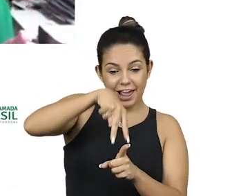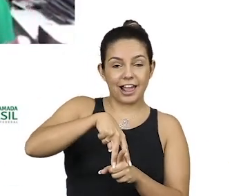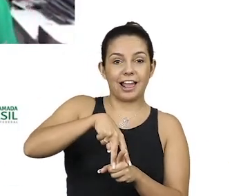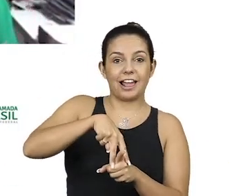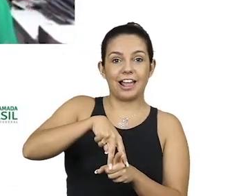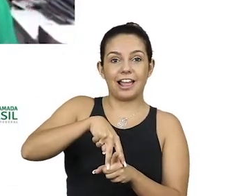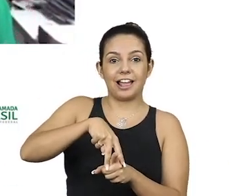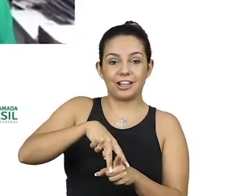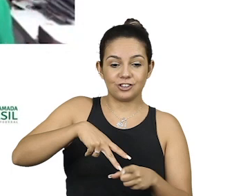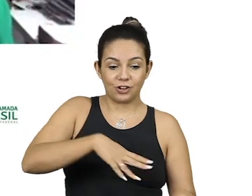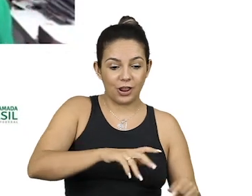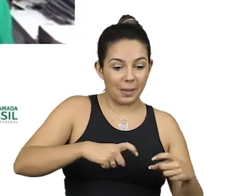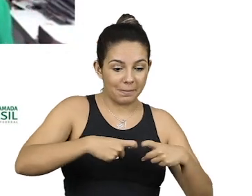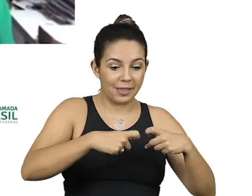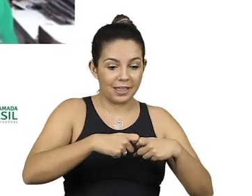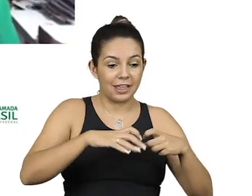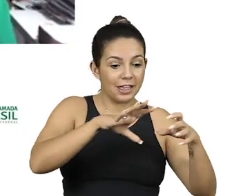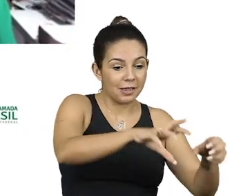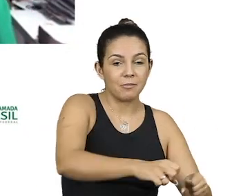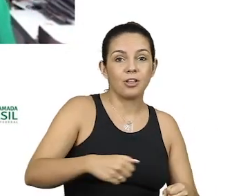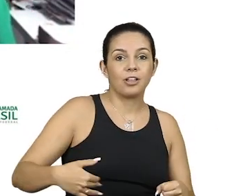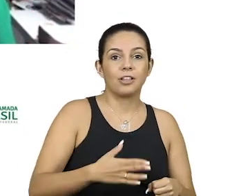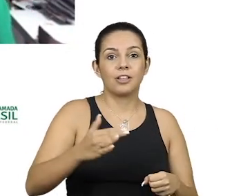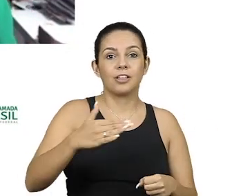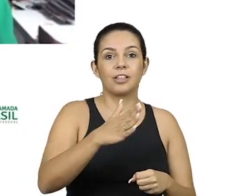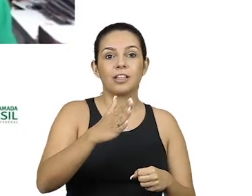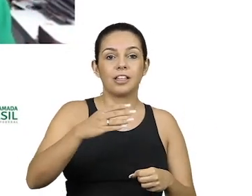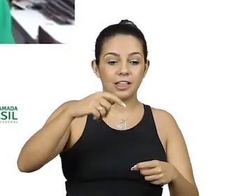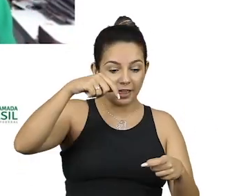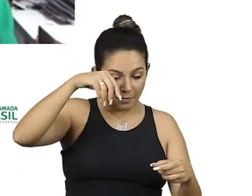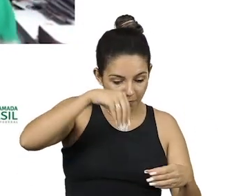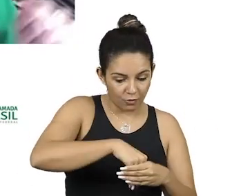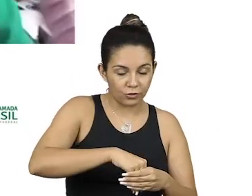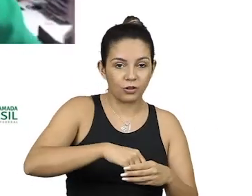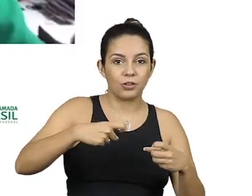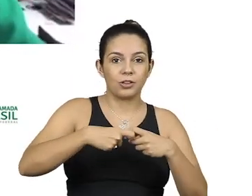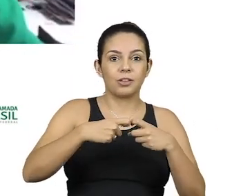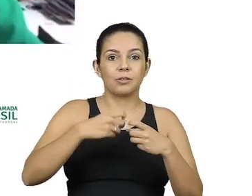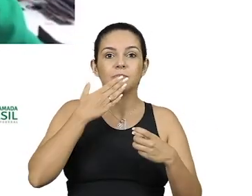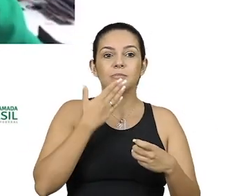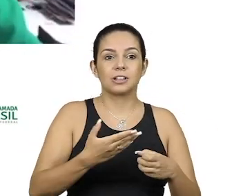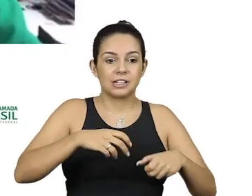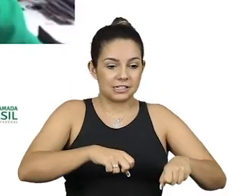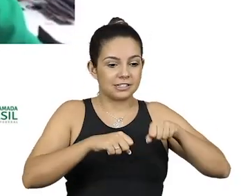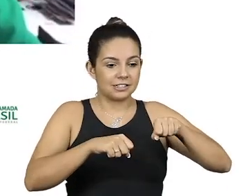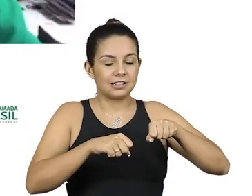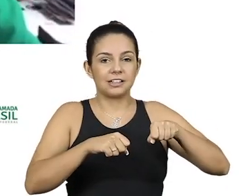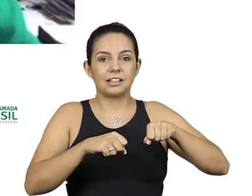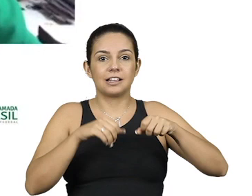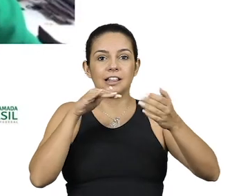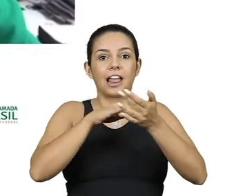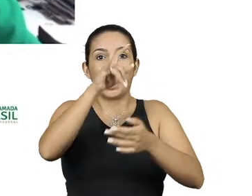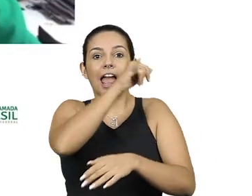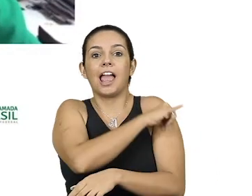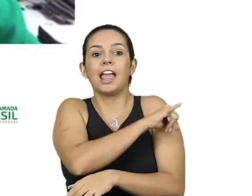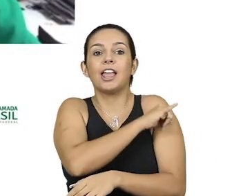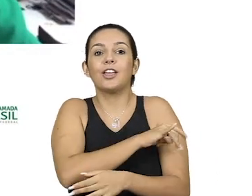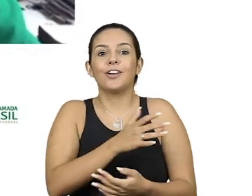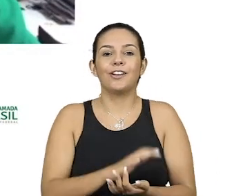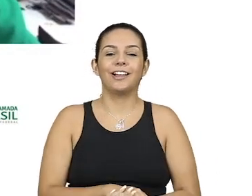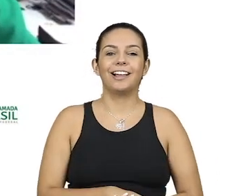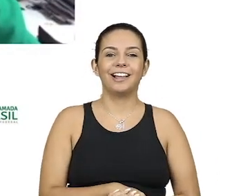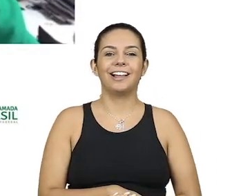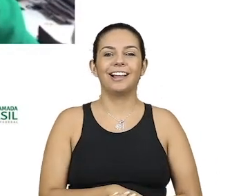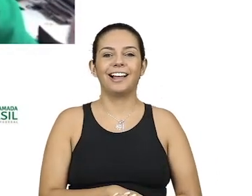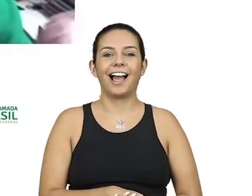garupa, tirou a meia, pegou a cobra, botou dentro da meia e me pediu para segurar até o Rio de